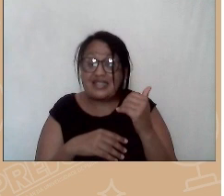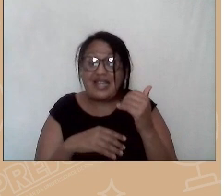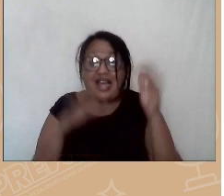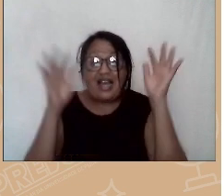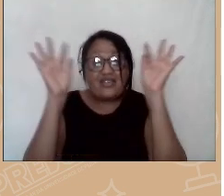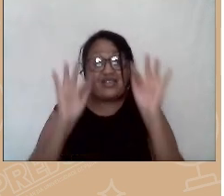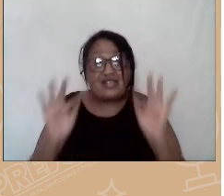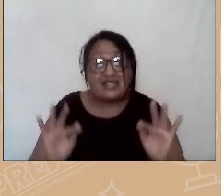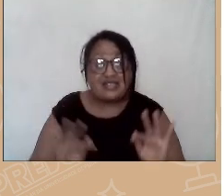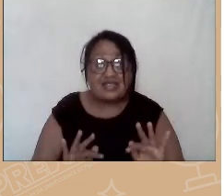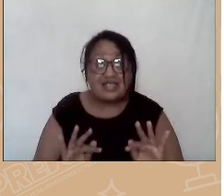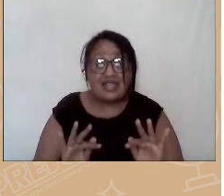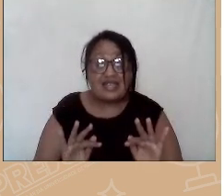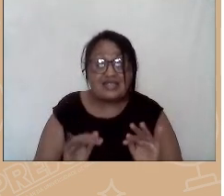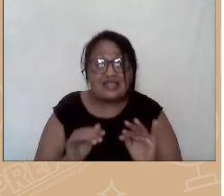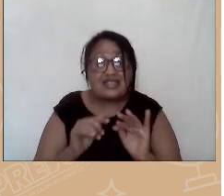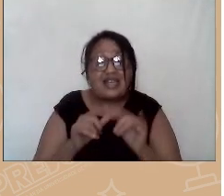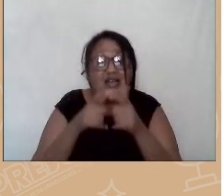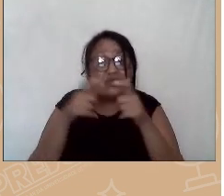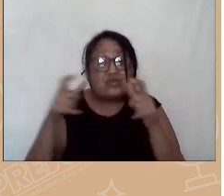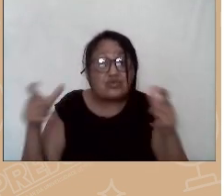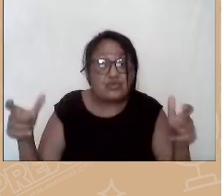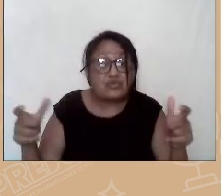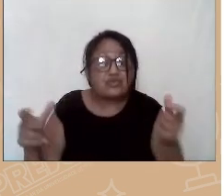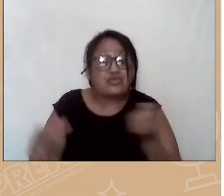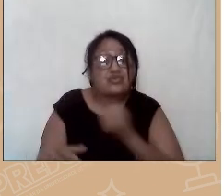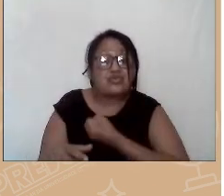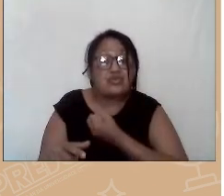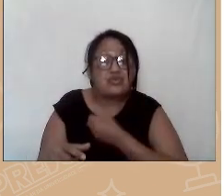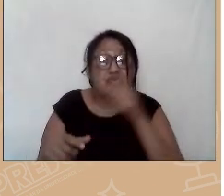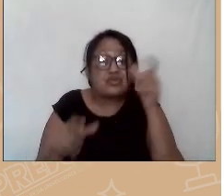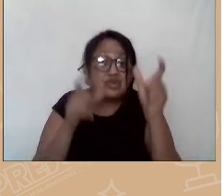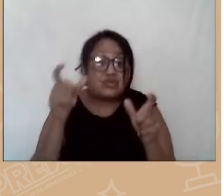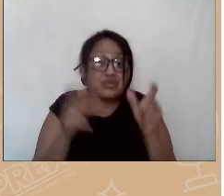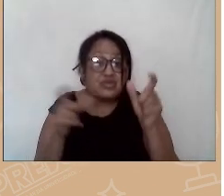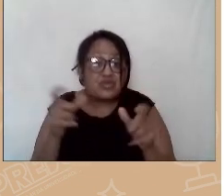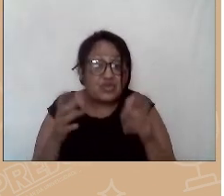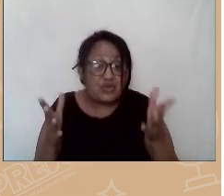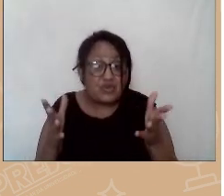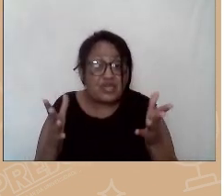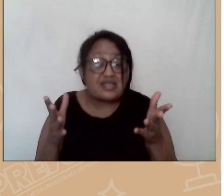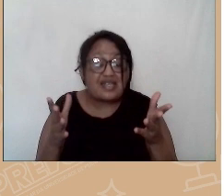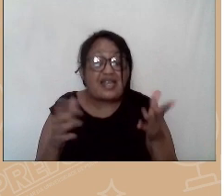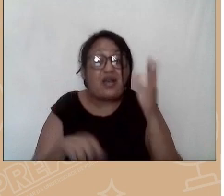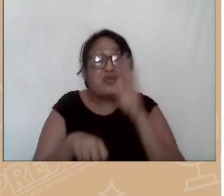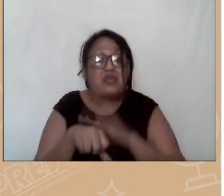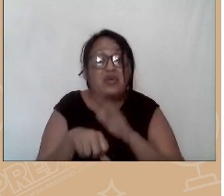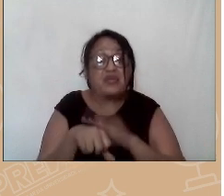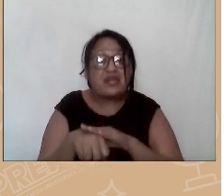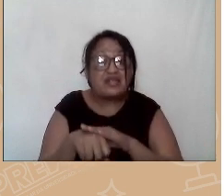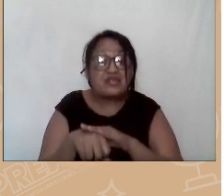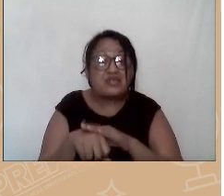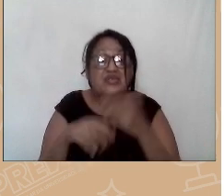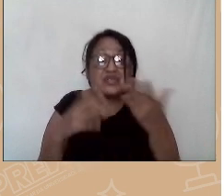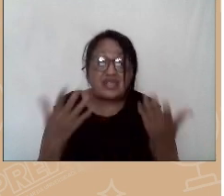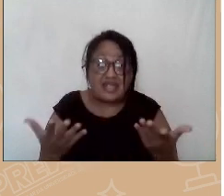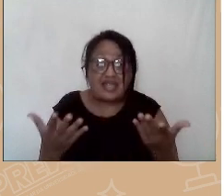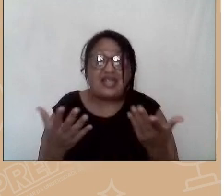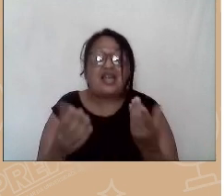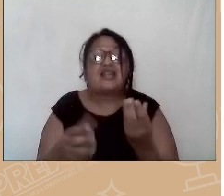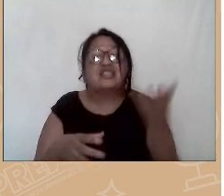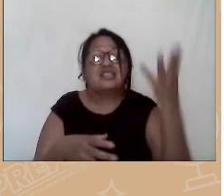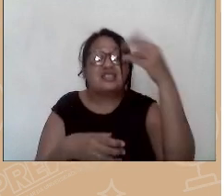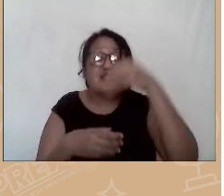pessoas é predominante na época realista época literária em que a produção de Gregório de Matos está inserido